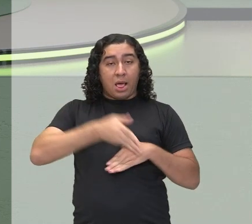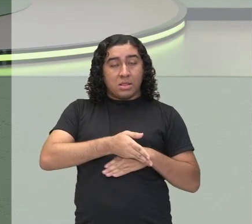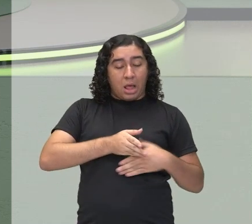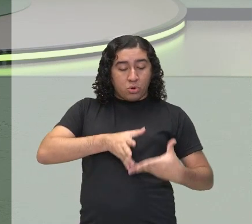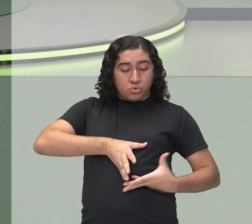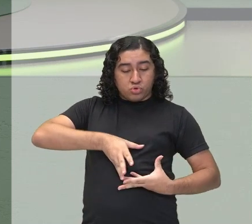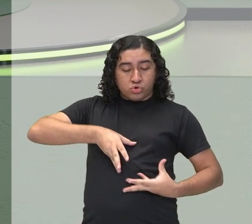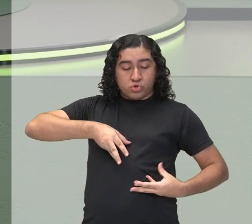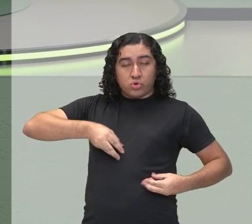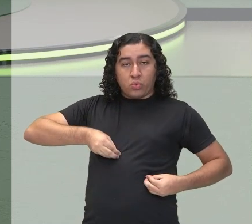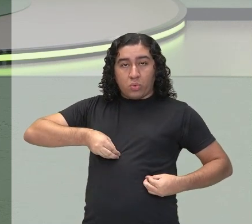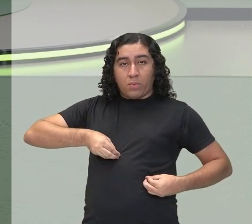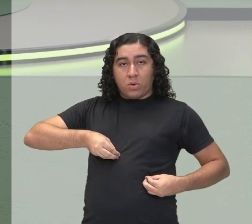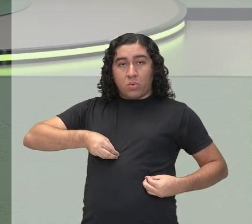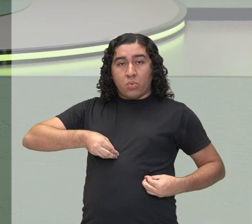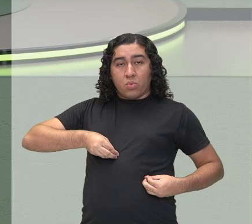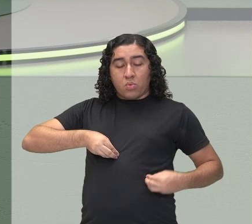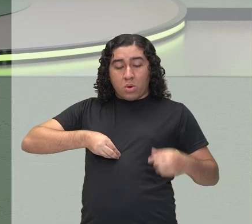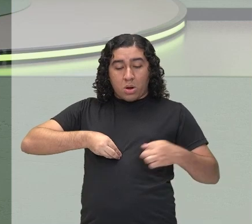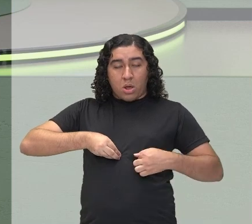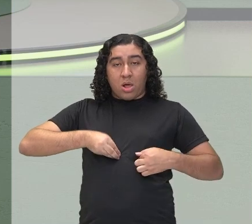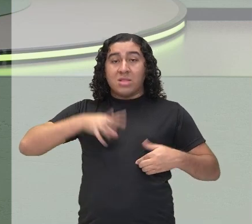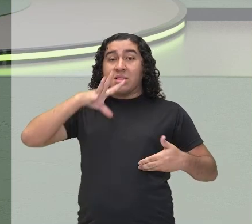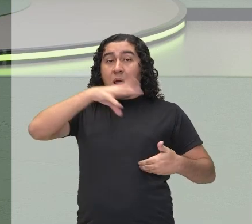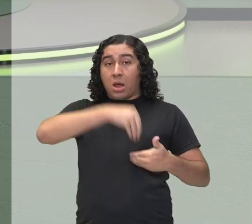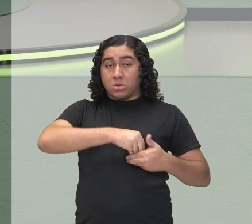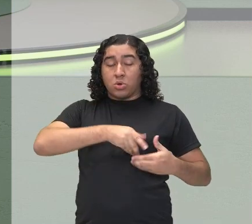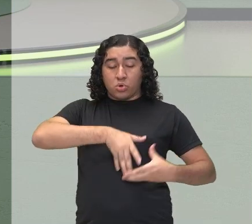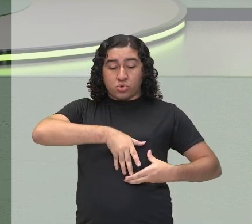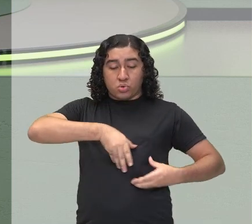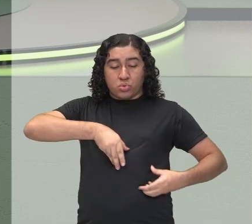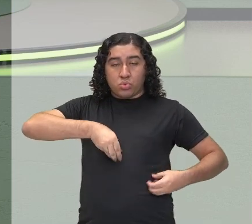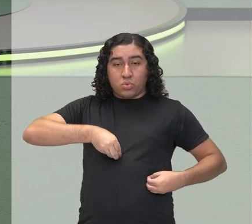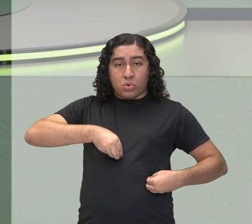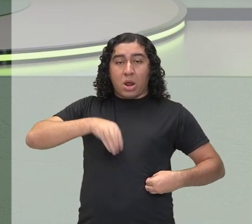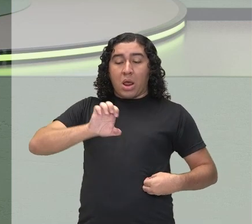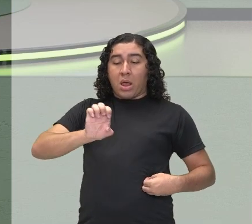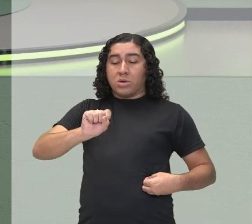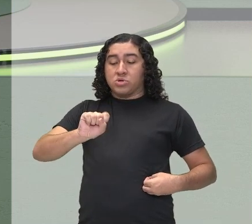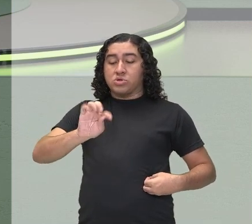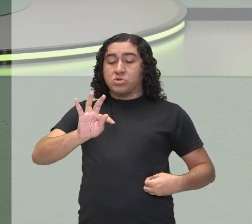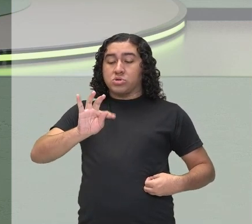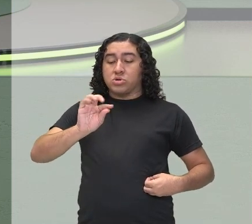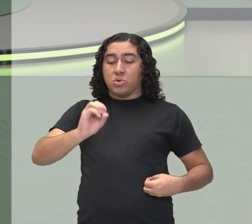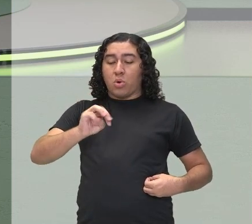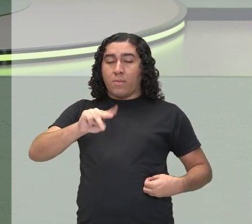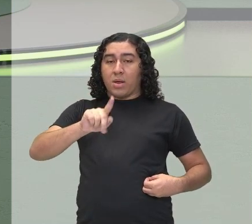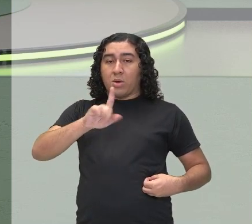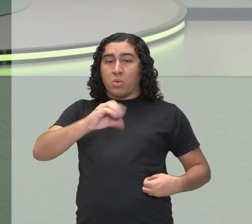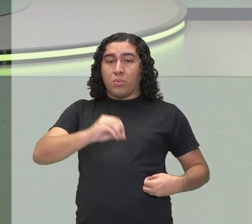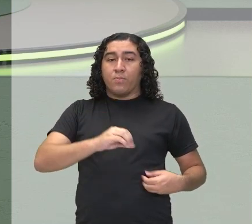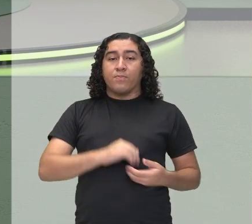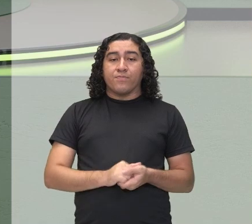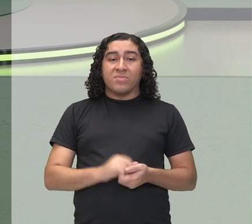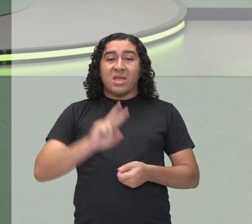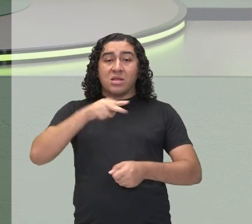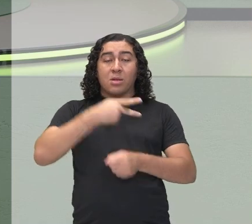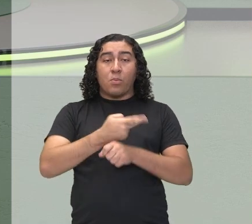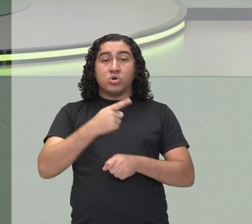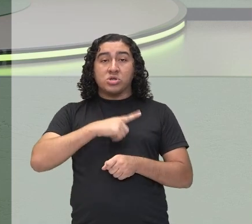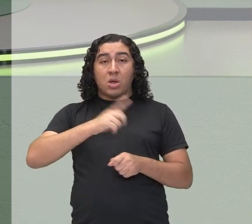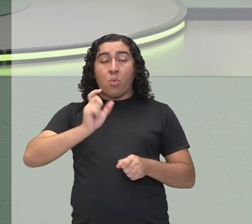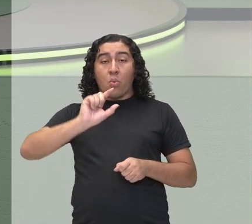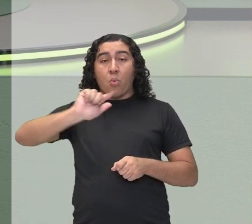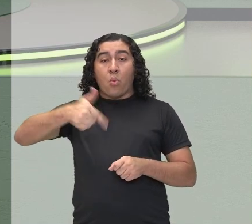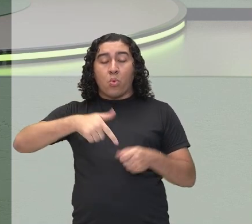e aqui, né, a gente vai falar com mais detalhes sobre essa parte do intestino, que é o intestino